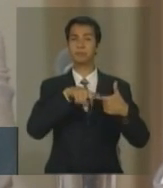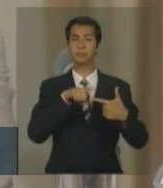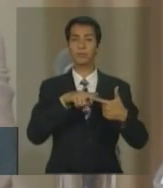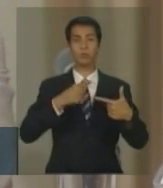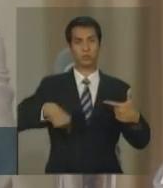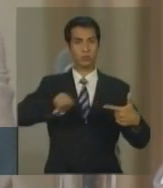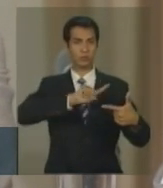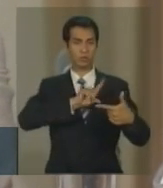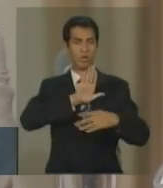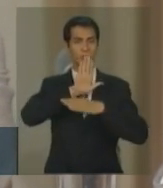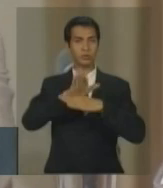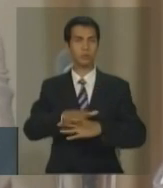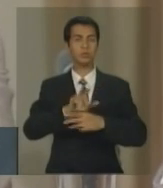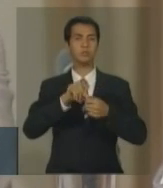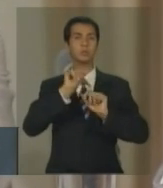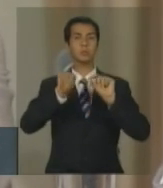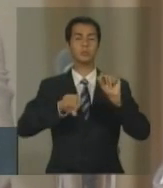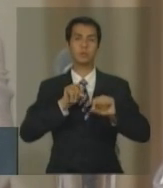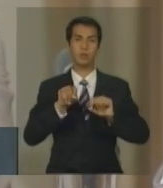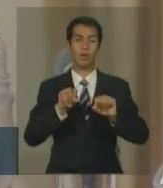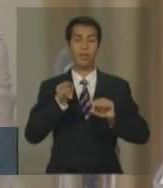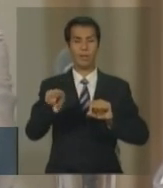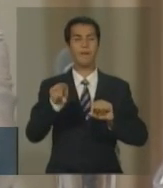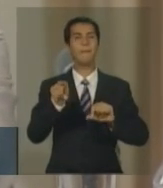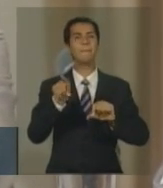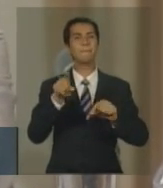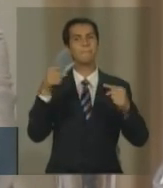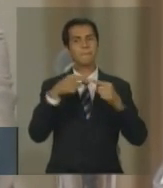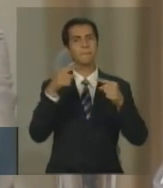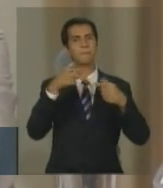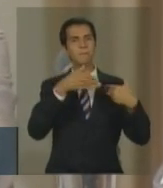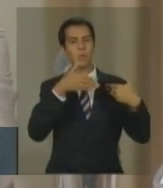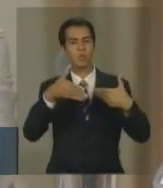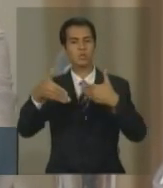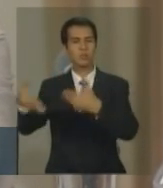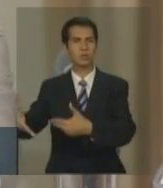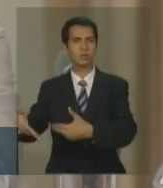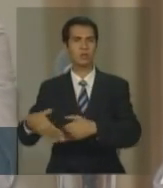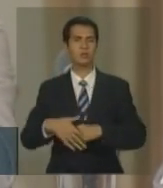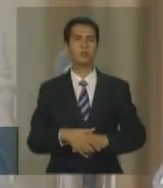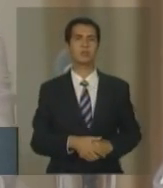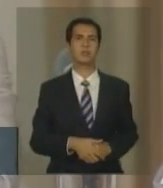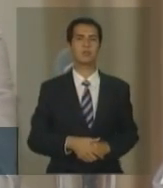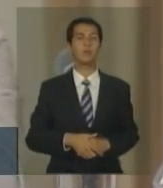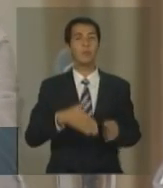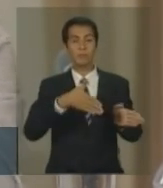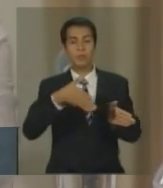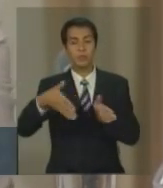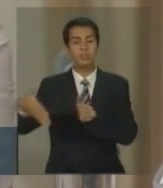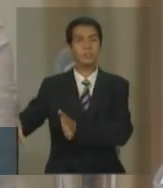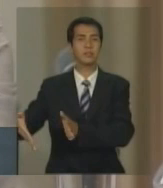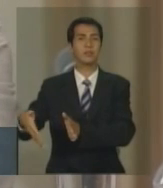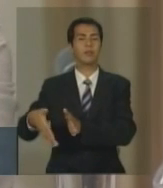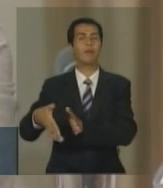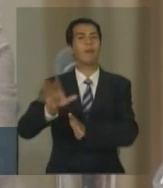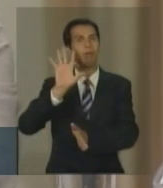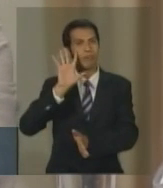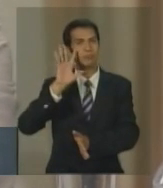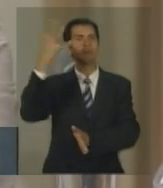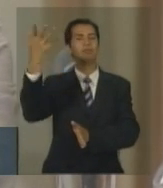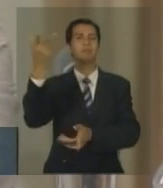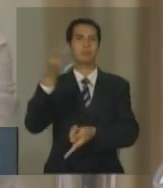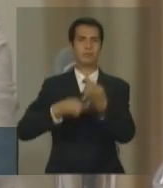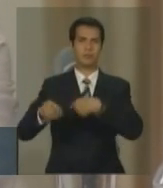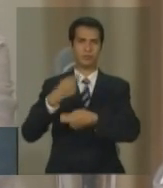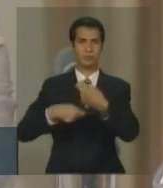uma contribuição que faça parte de um processo de solução do problema macroeconômico. Vou